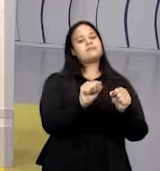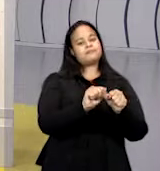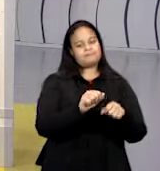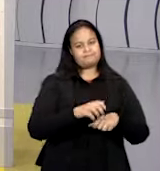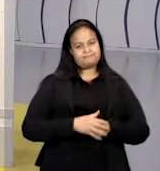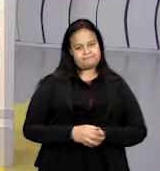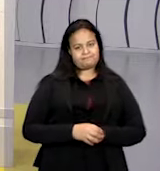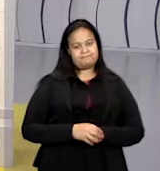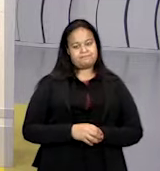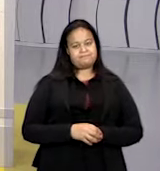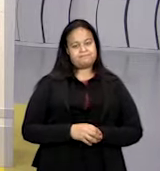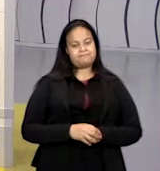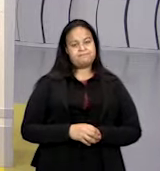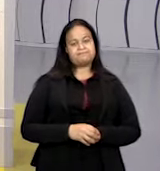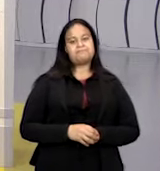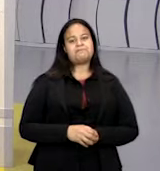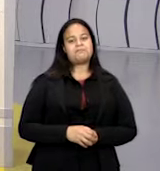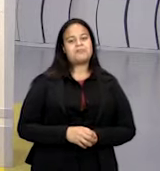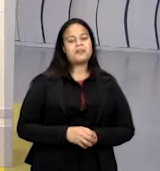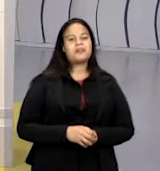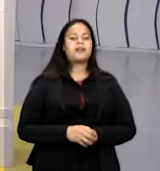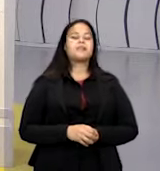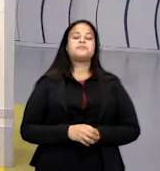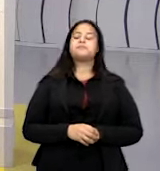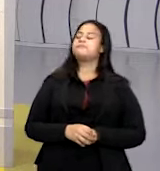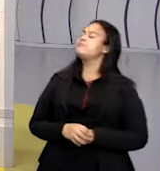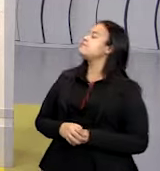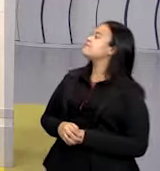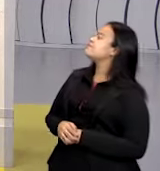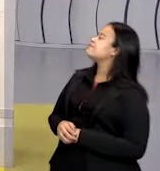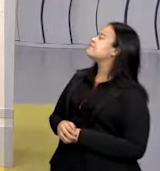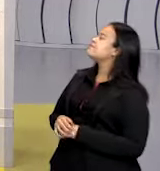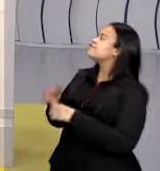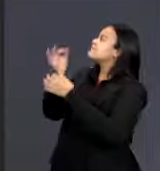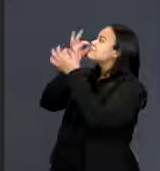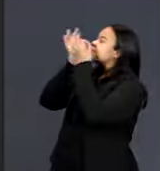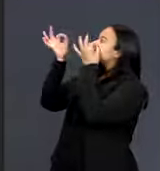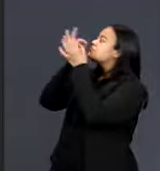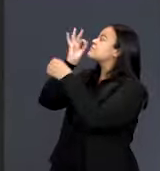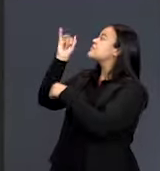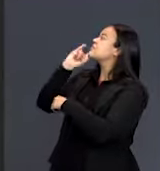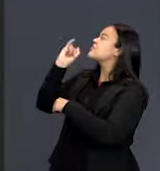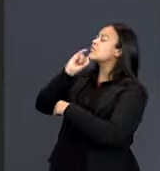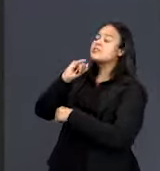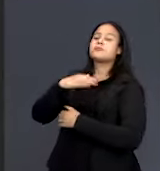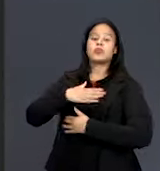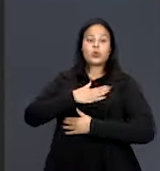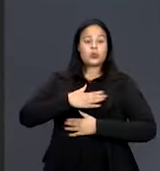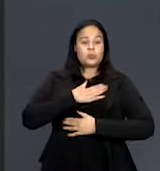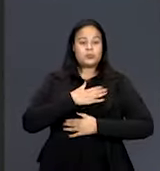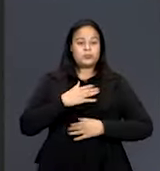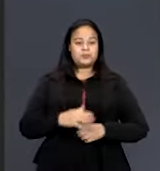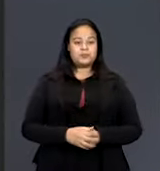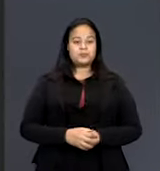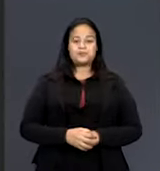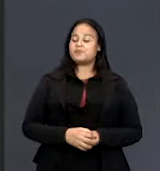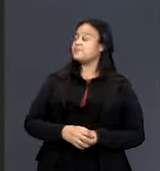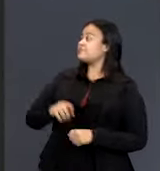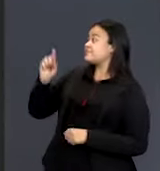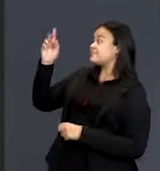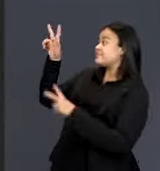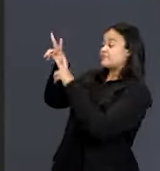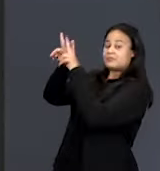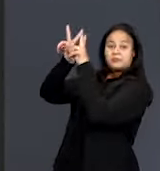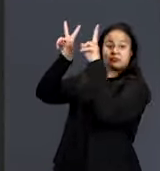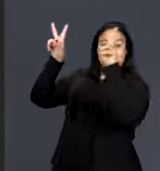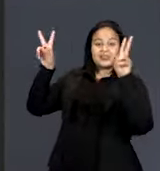ok? Então, vamos ver aqui um exemplo que eu gosto muito. Aqui, o